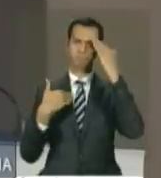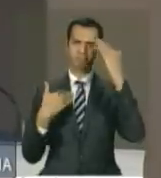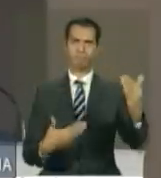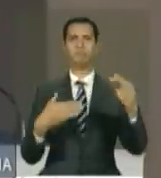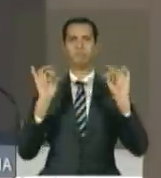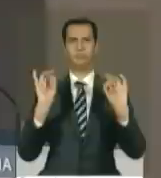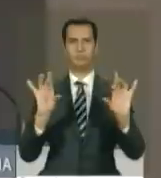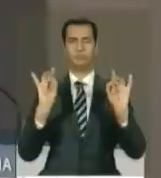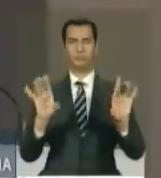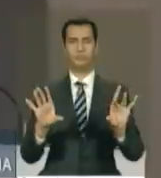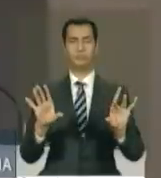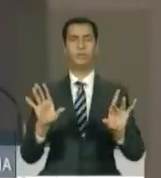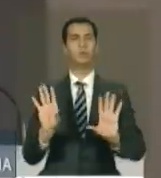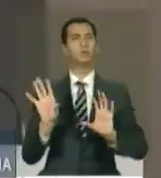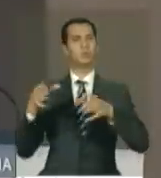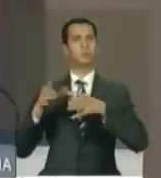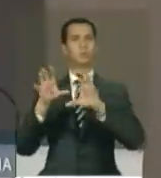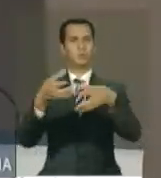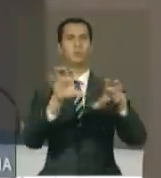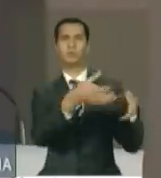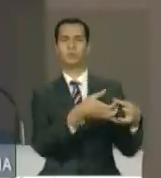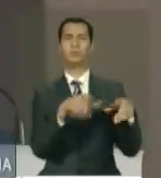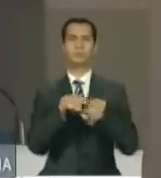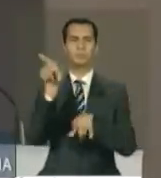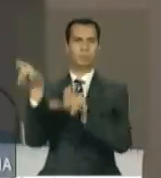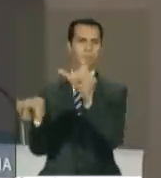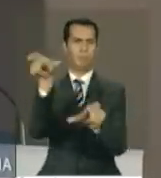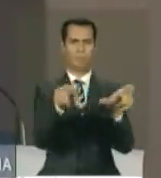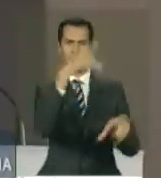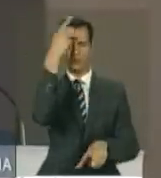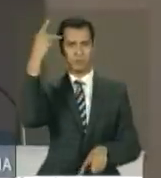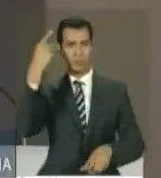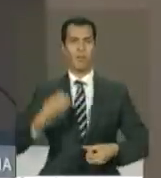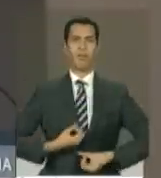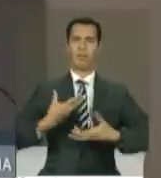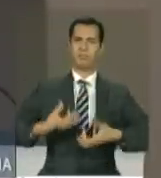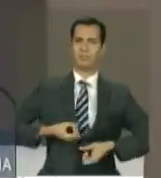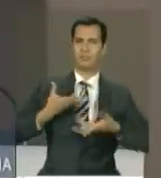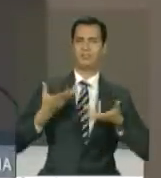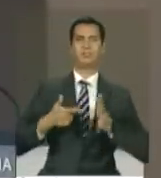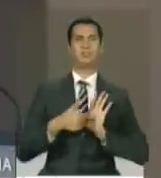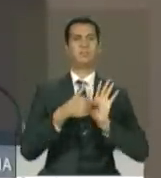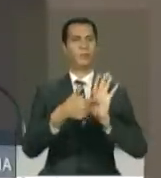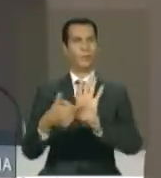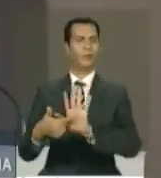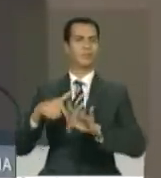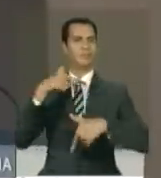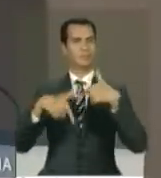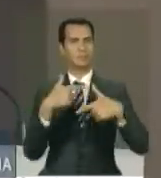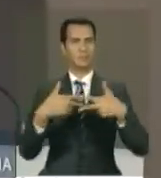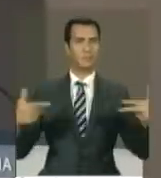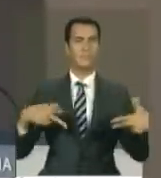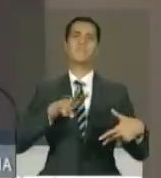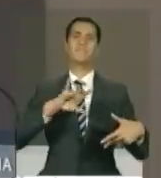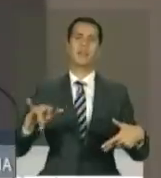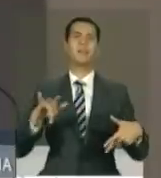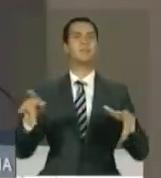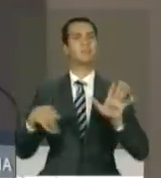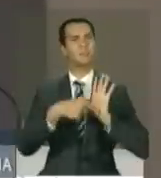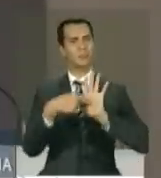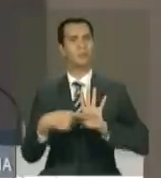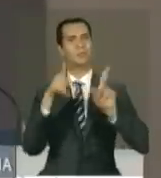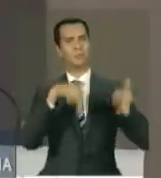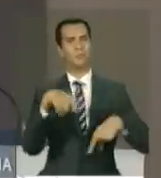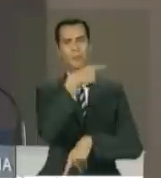especial aos artistas que, ao exporem seus trabalhos, darão voz a todos os brasileiros e